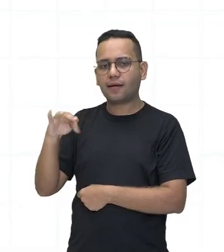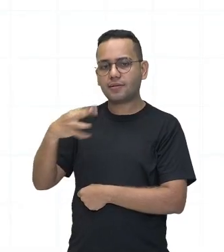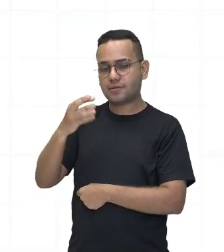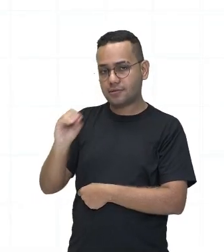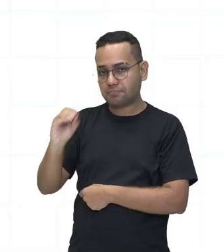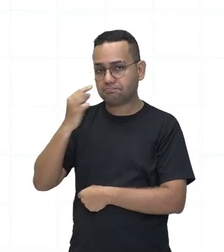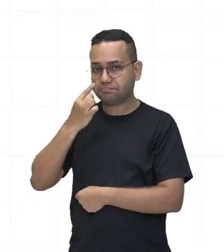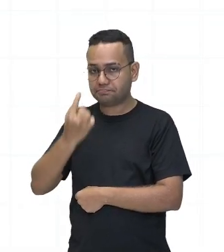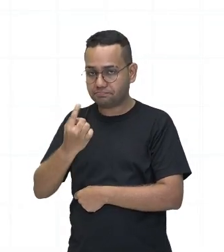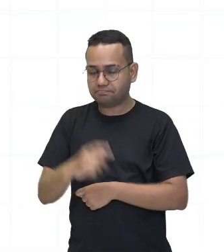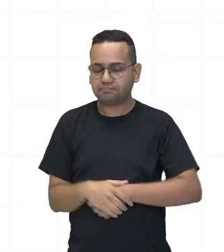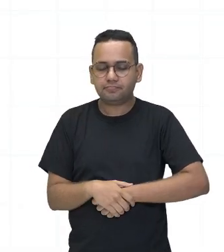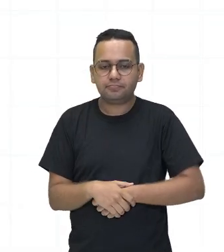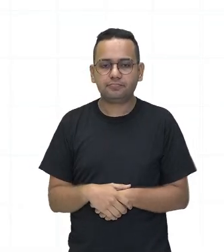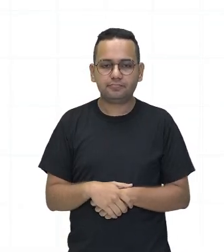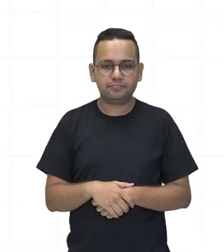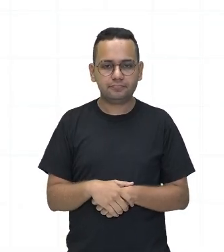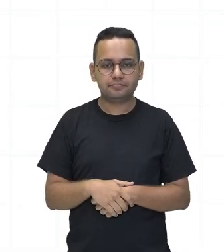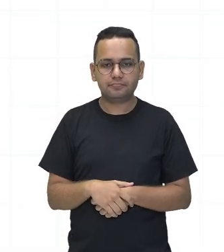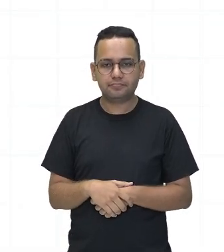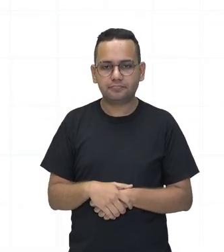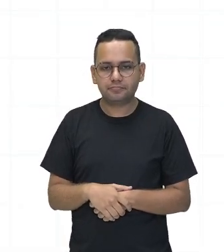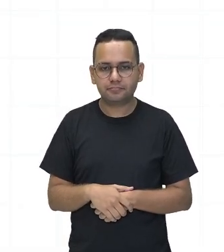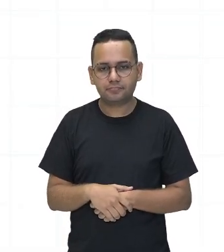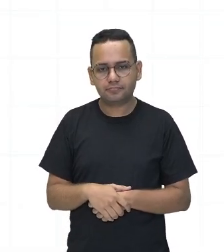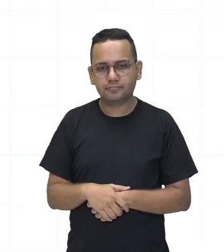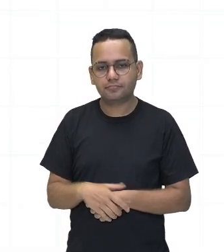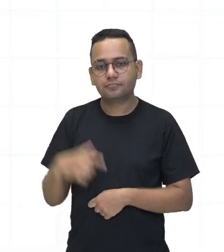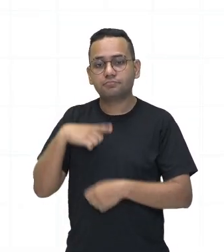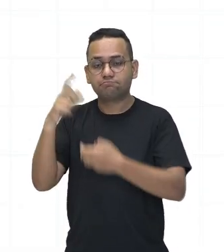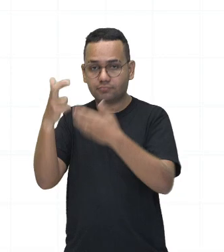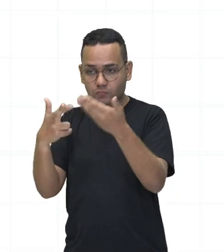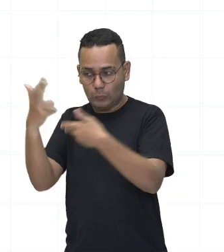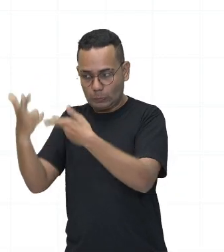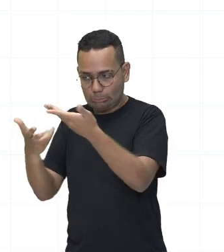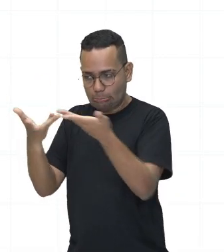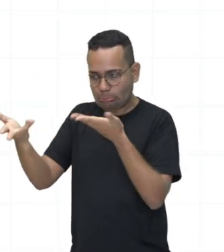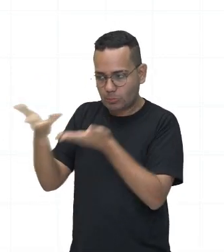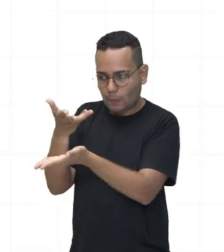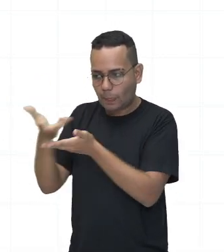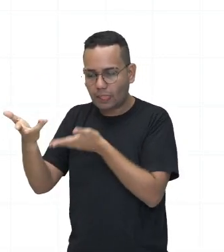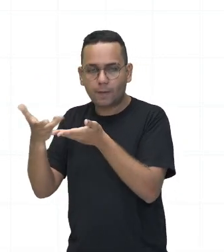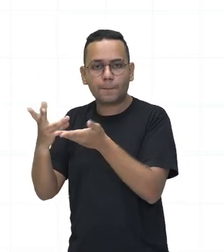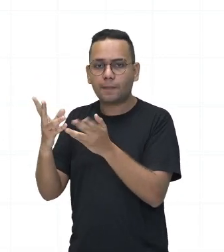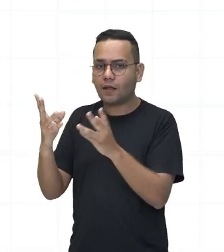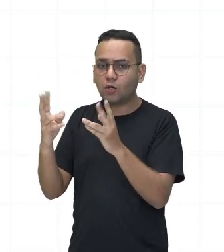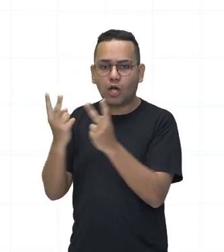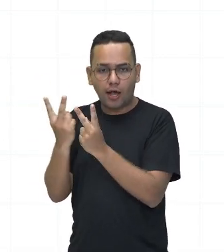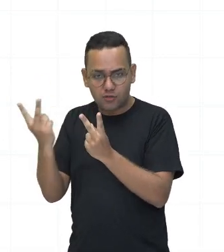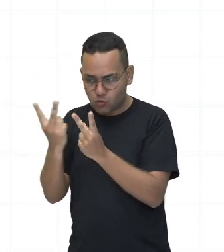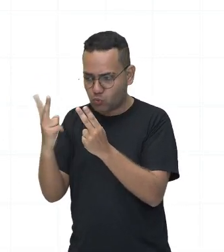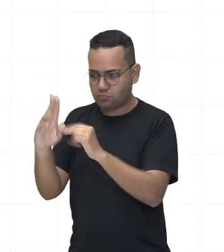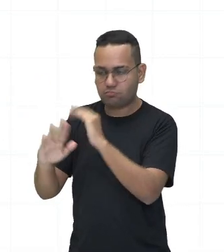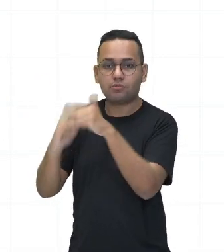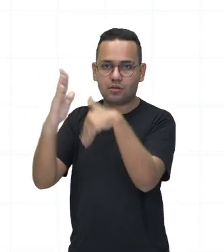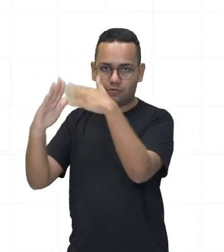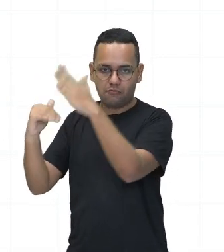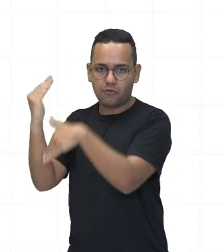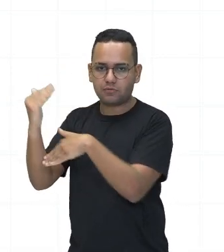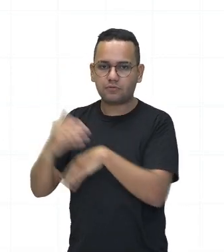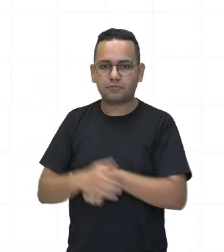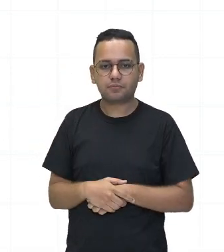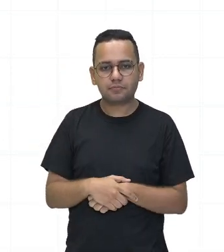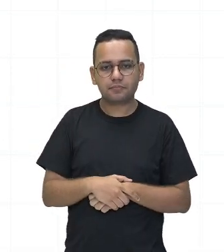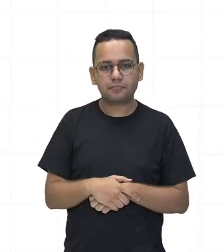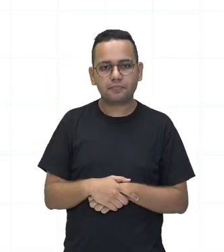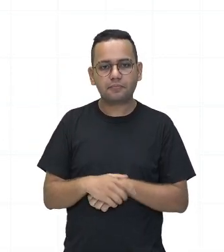Então, a protocooperação é a associação de duas espécies entre organismos em que ambos se